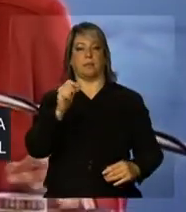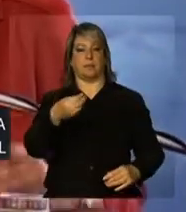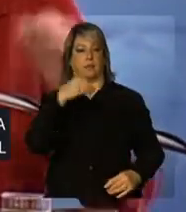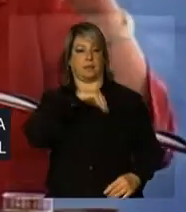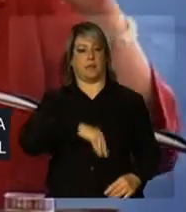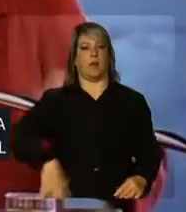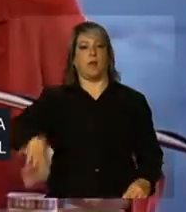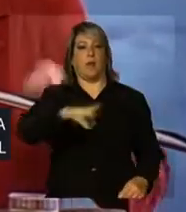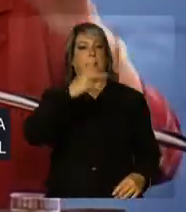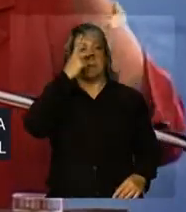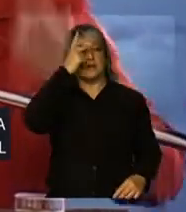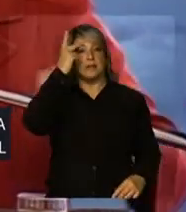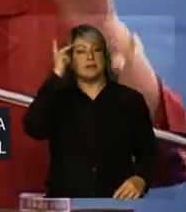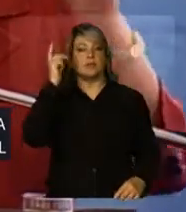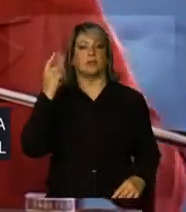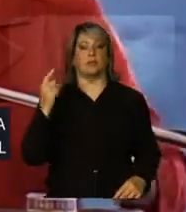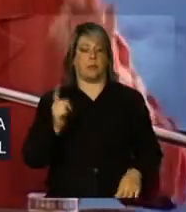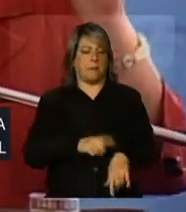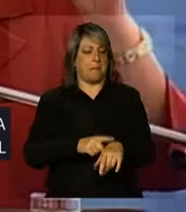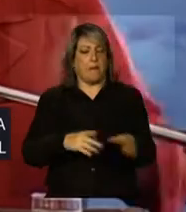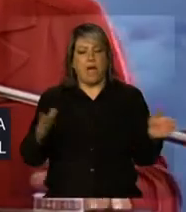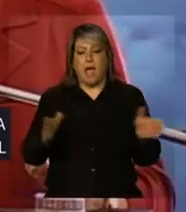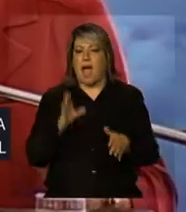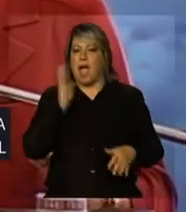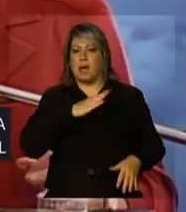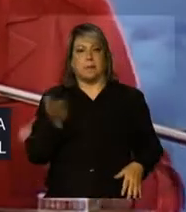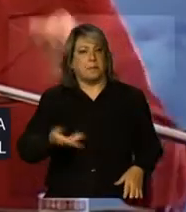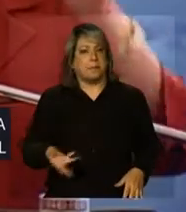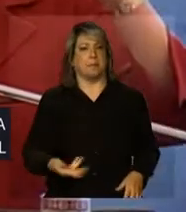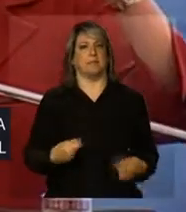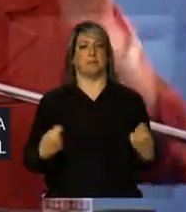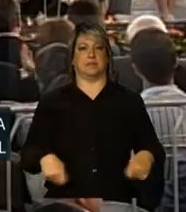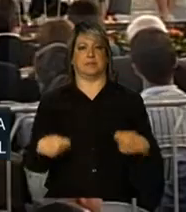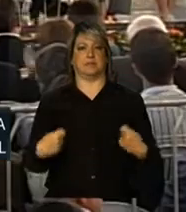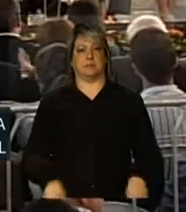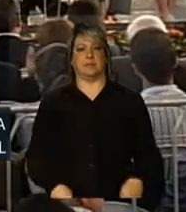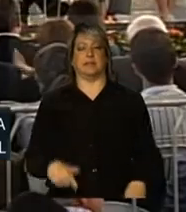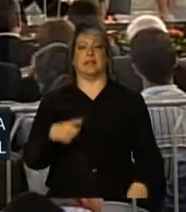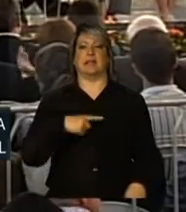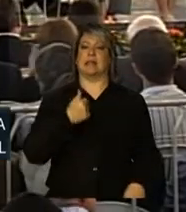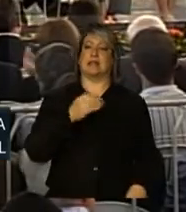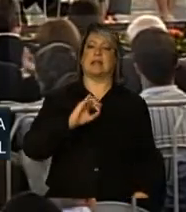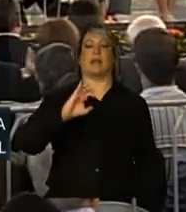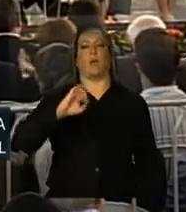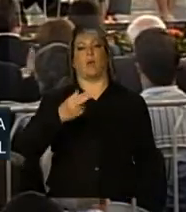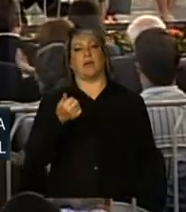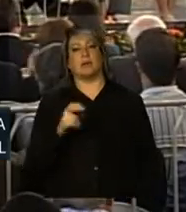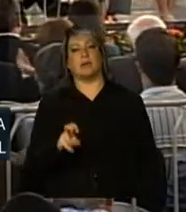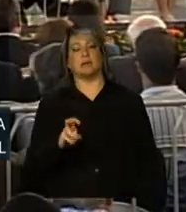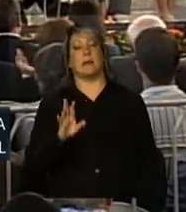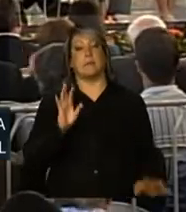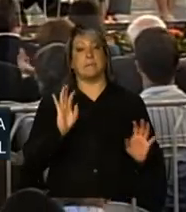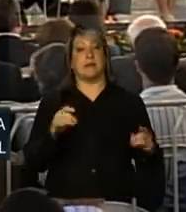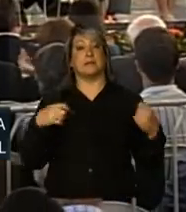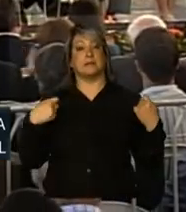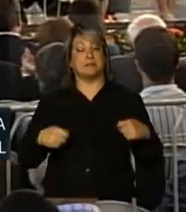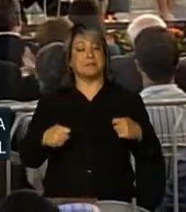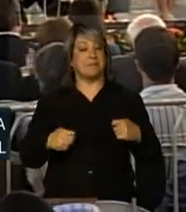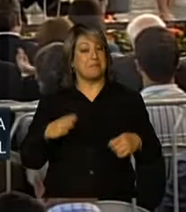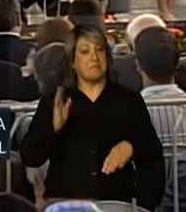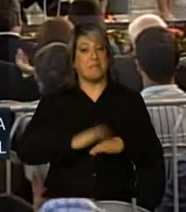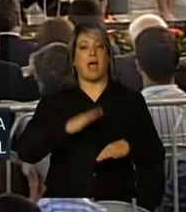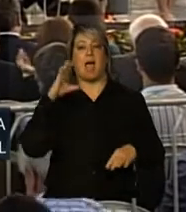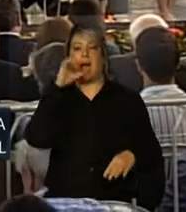capta no prazo mais curto possível seja dessa seja 15 mas é o